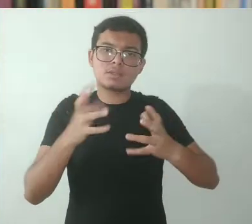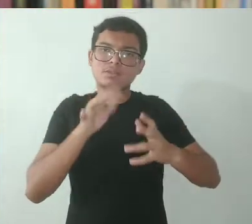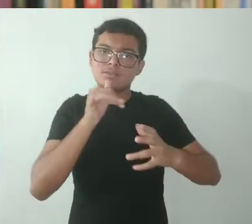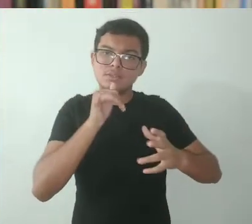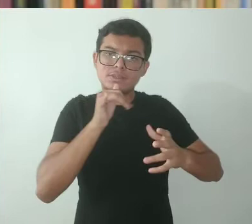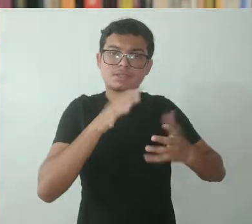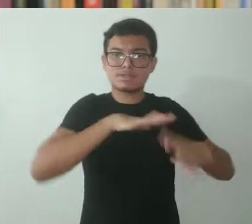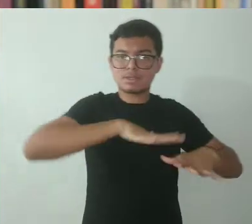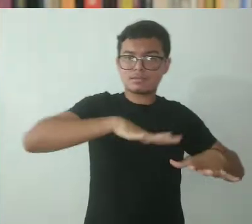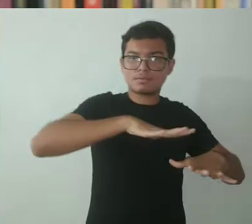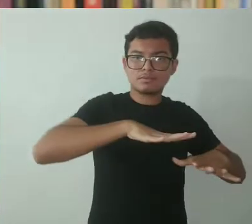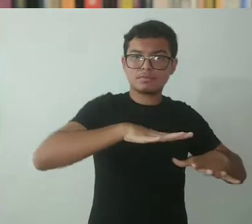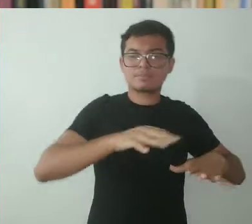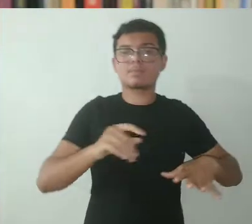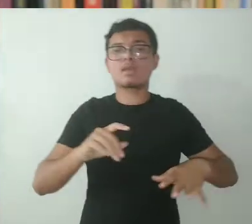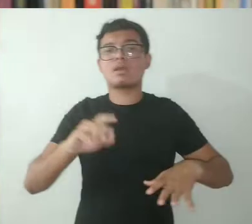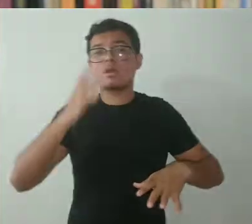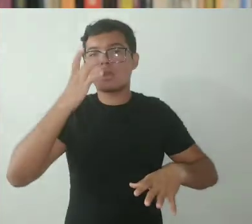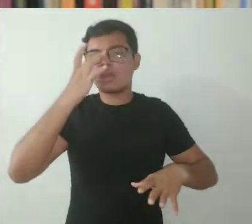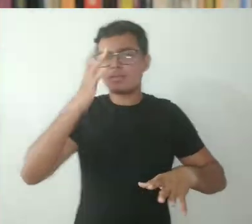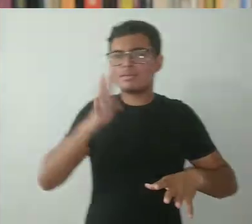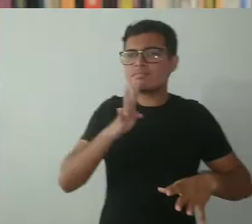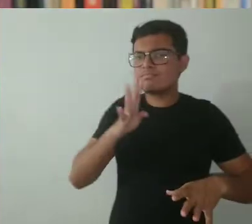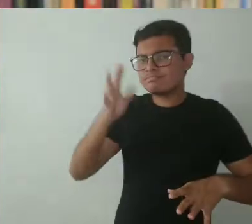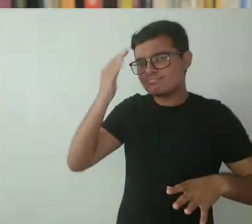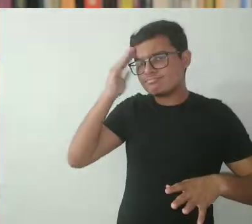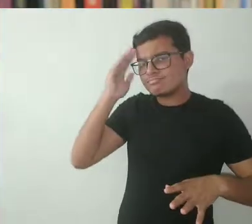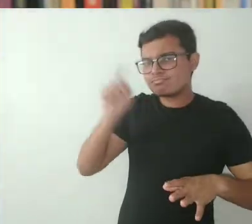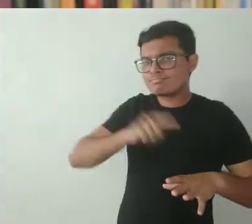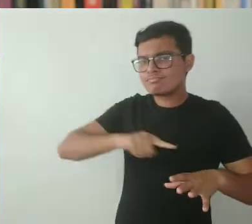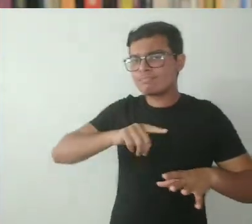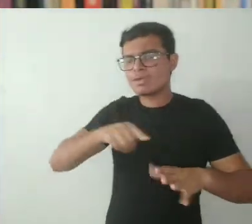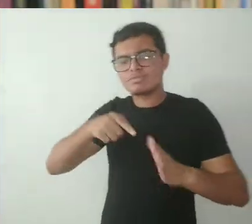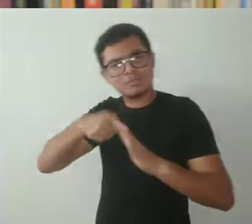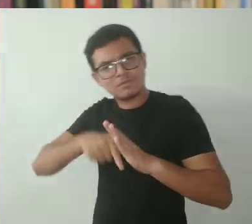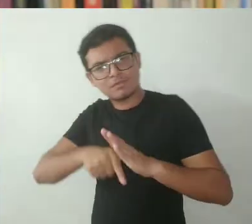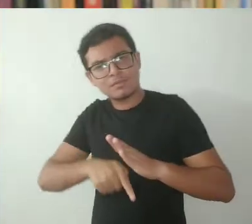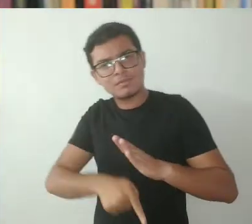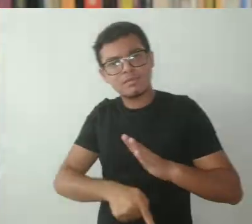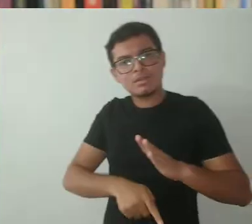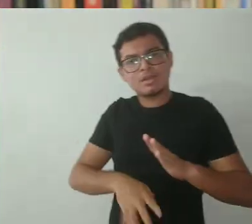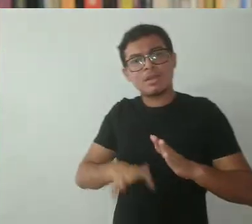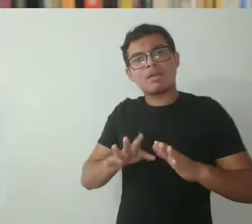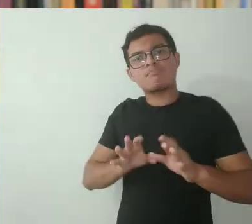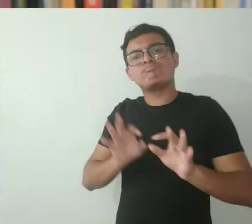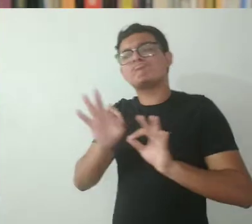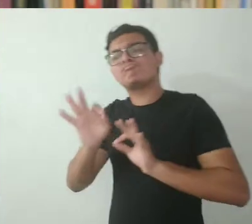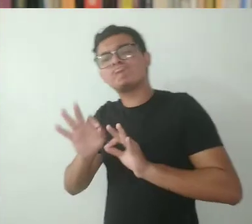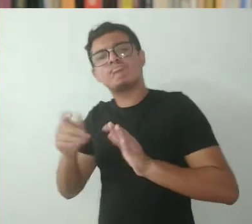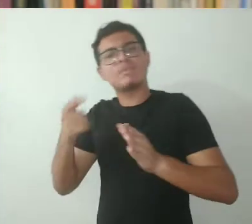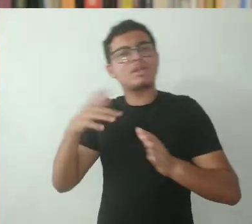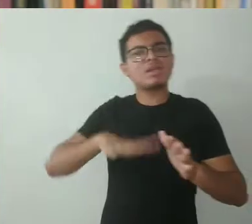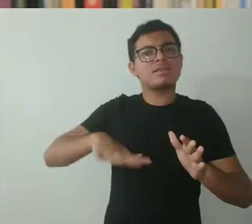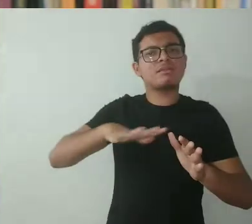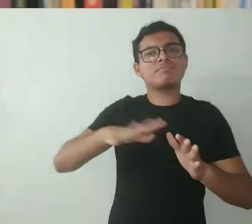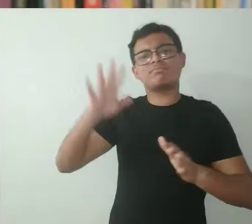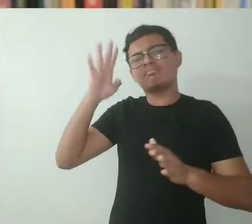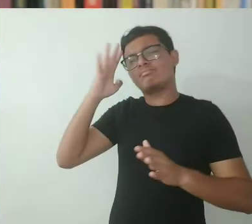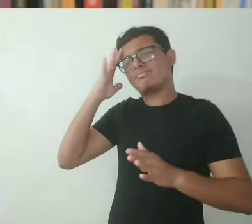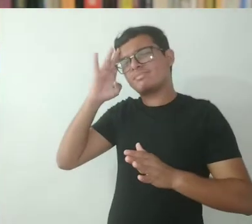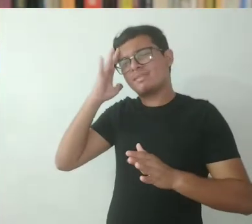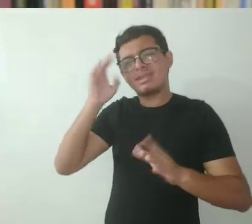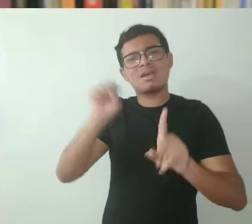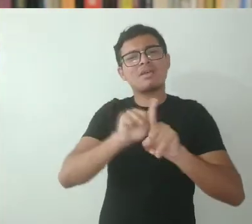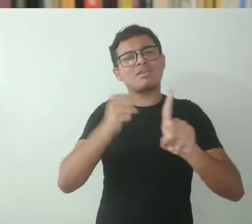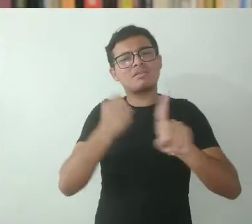as coisas mais profundamente e utilizar métodos para entender essas coisas mais profundamente.